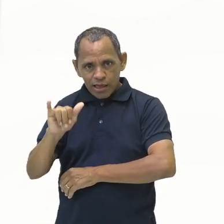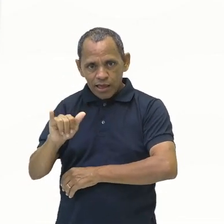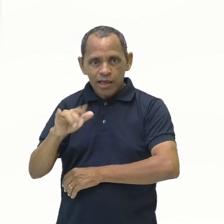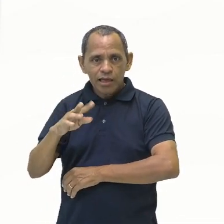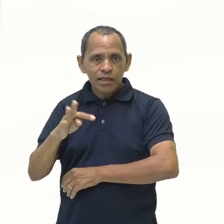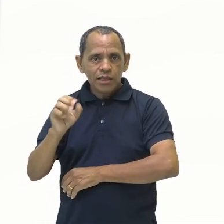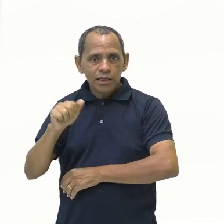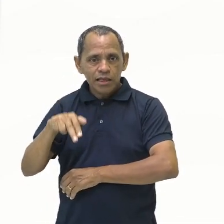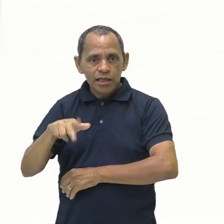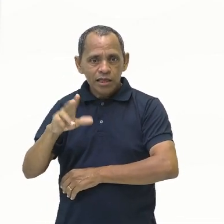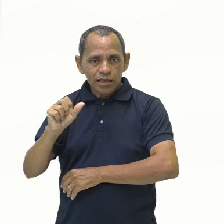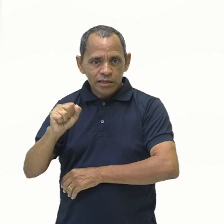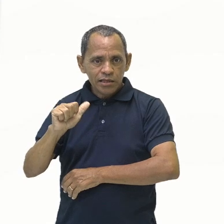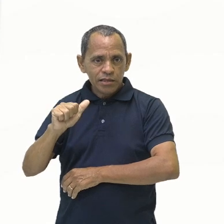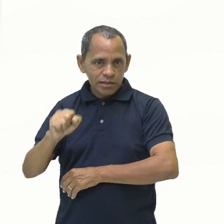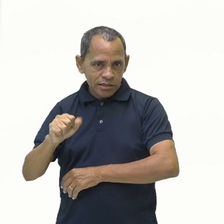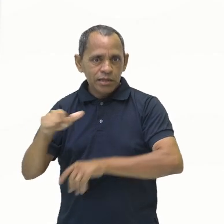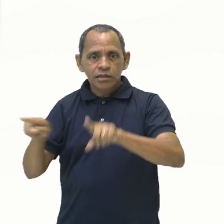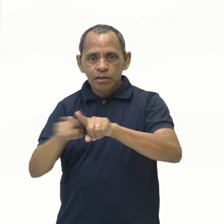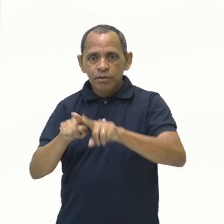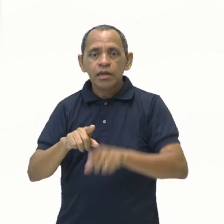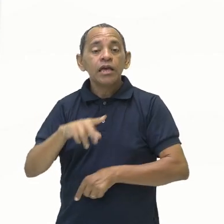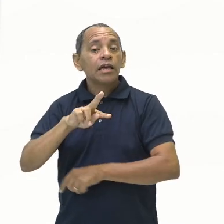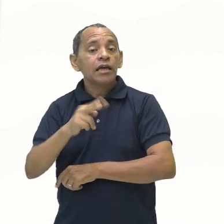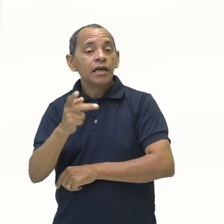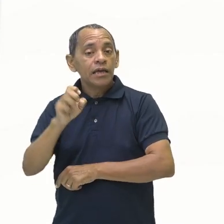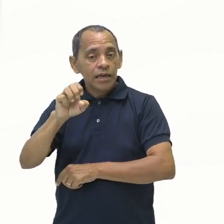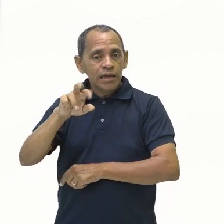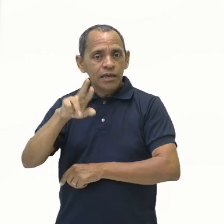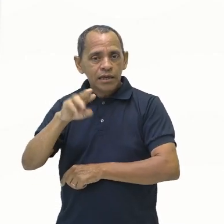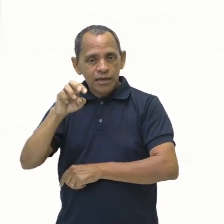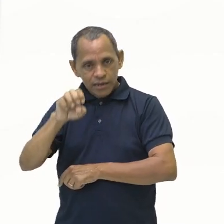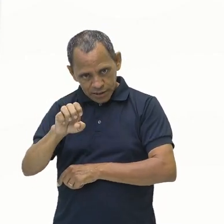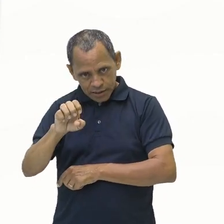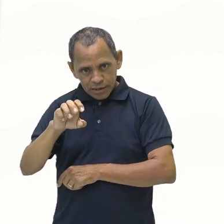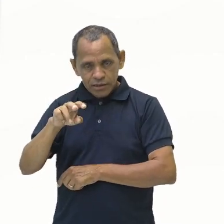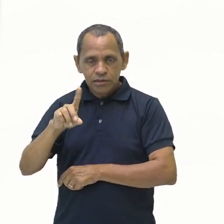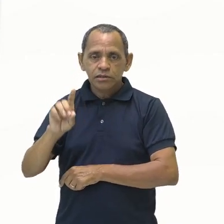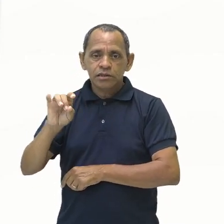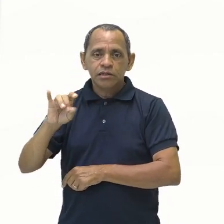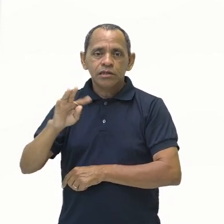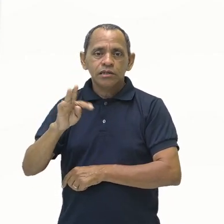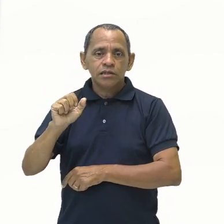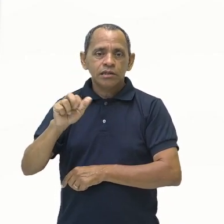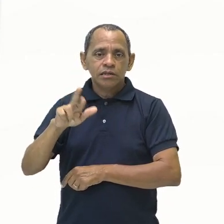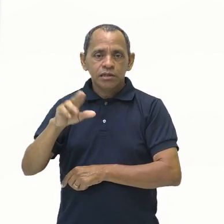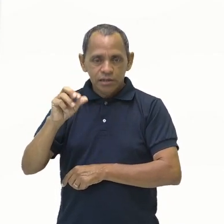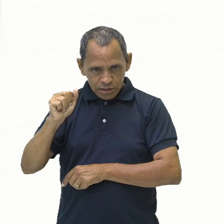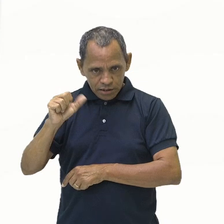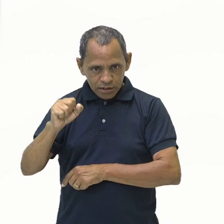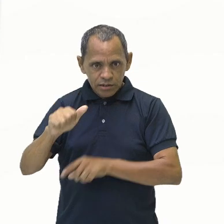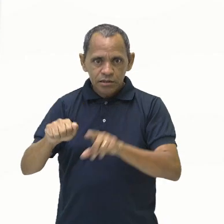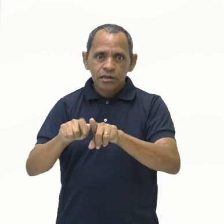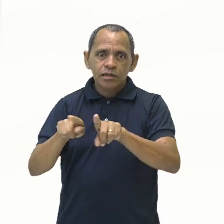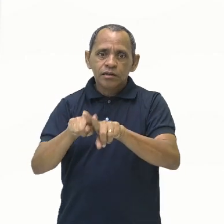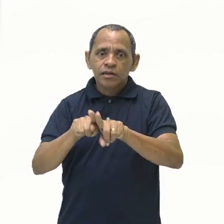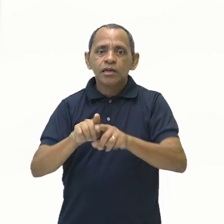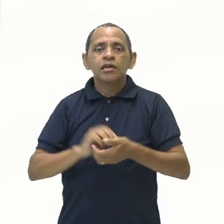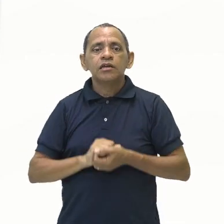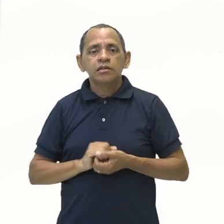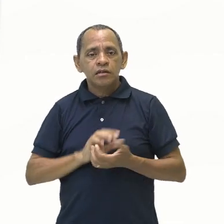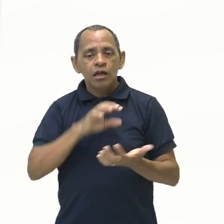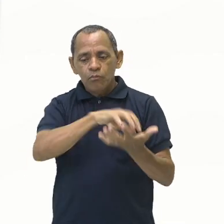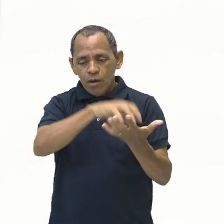eram grandes extensões de terra e o território até então da América Portuguesa, que nós conhecemos hoje como Brasil,